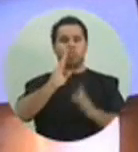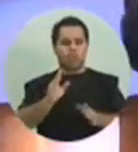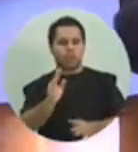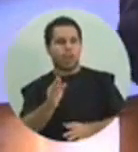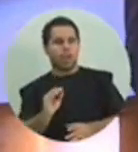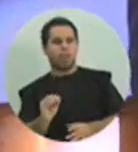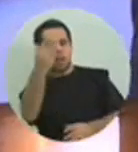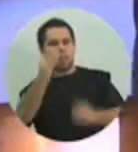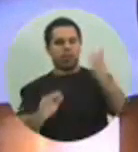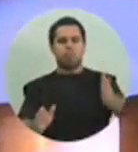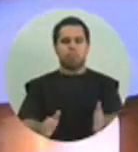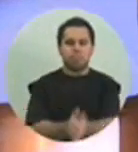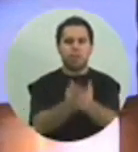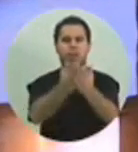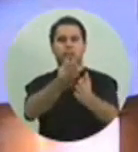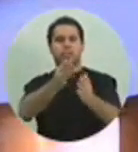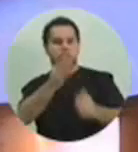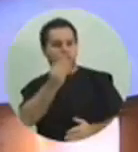Apesar de todos os milagres,